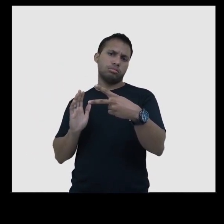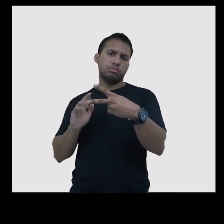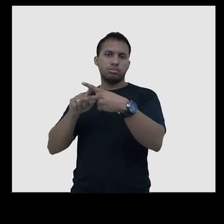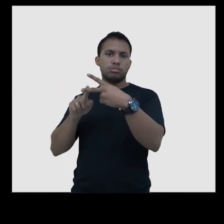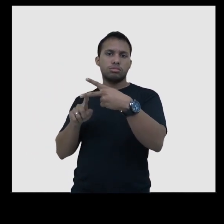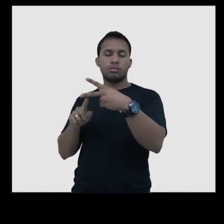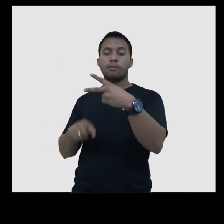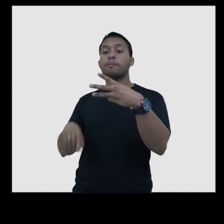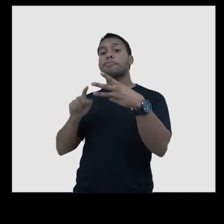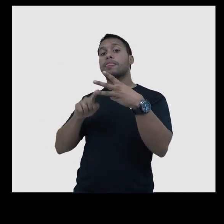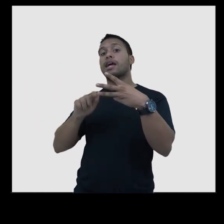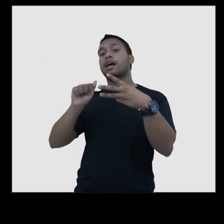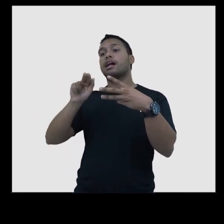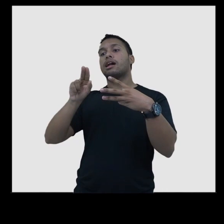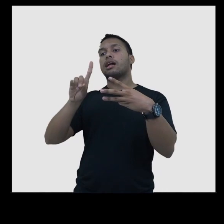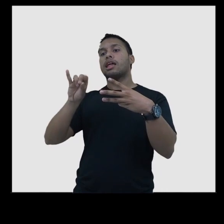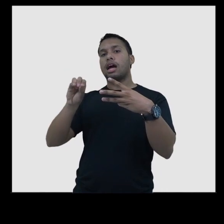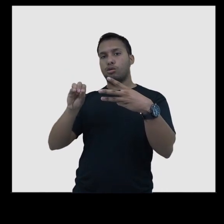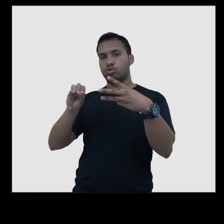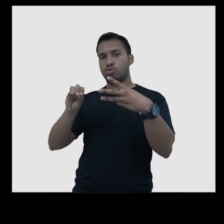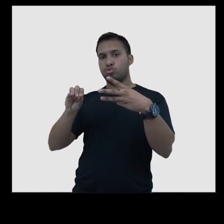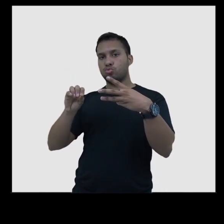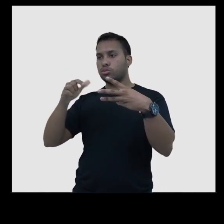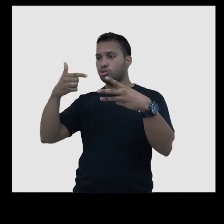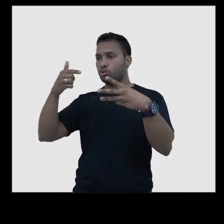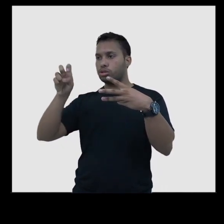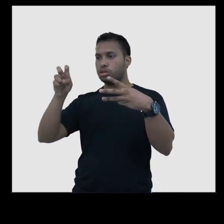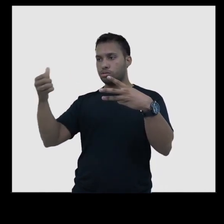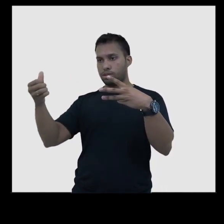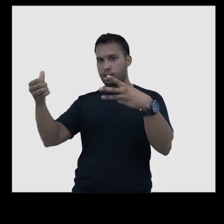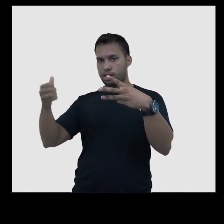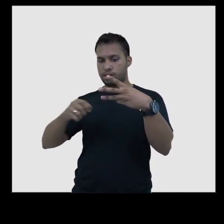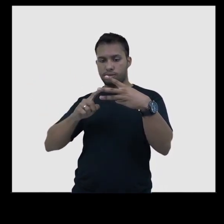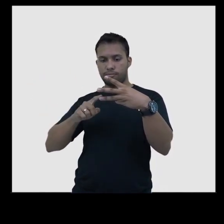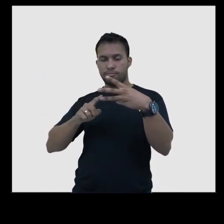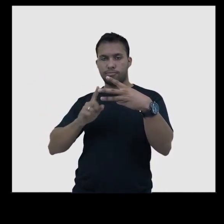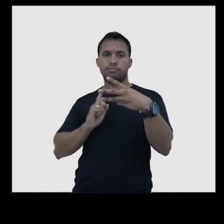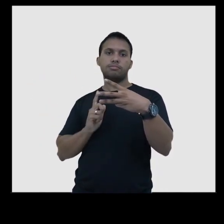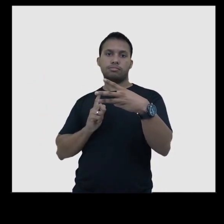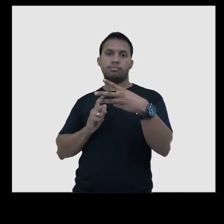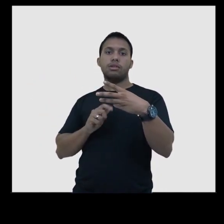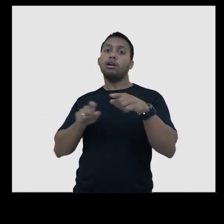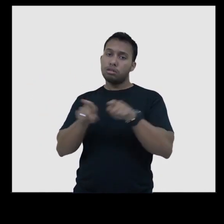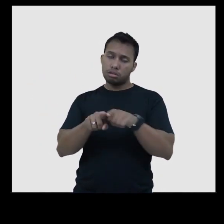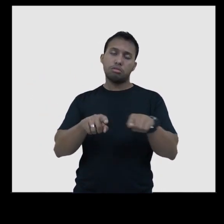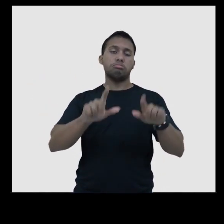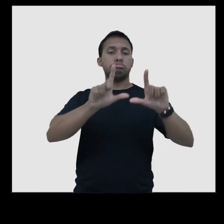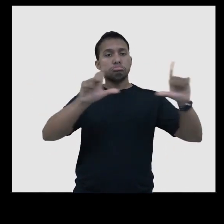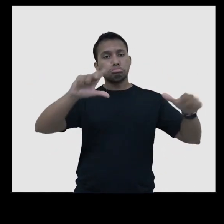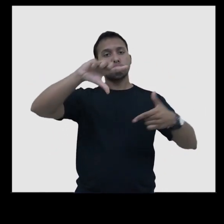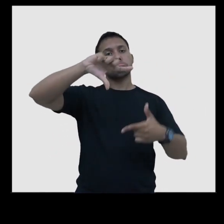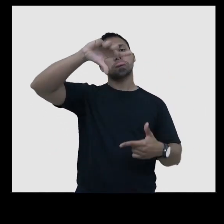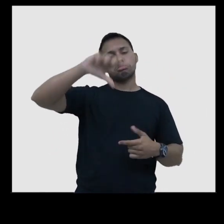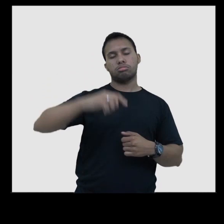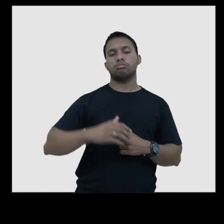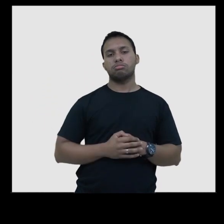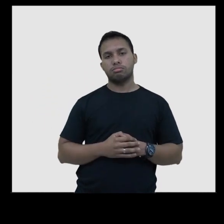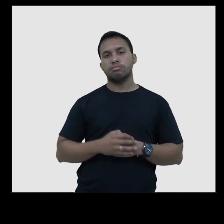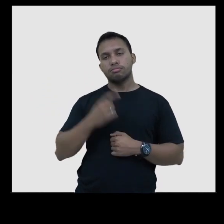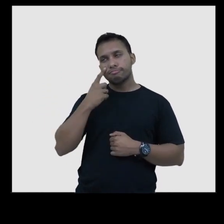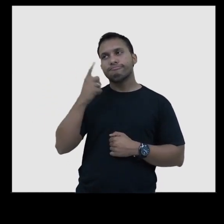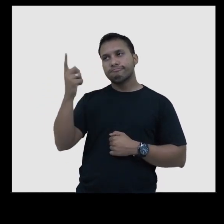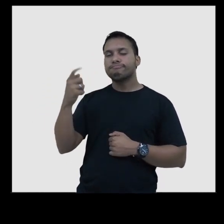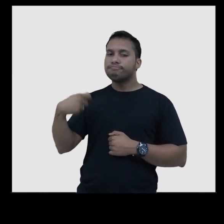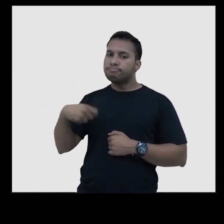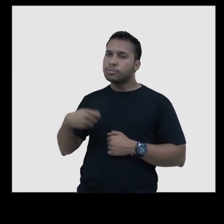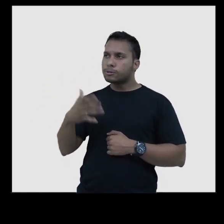assim. E o áudio aqui, ó, a taxa de bits do áudio, 256. E a gente ainda tinha que a